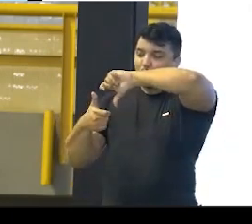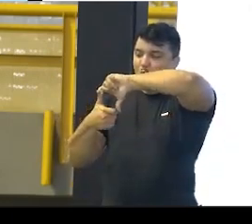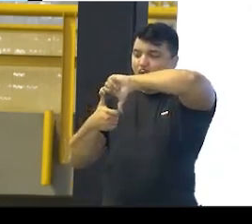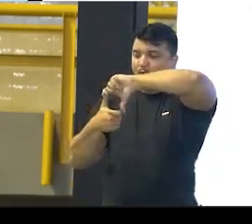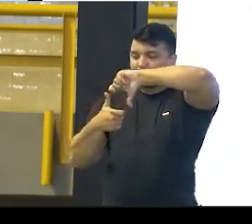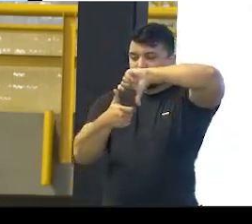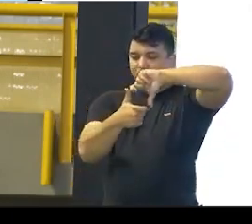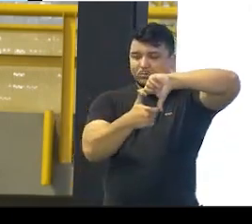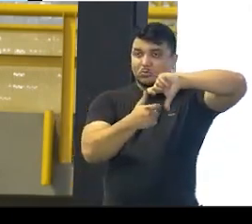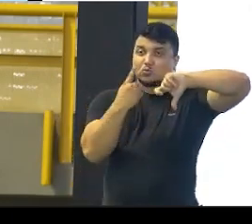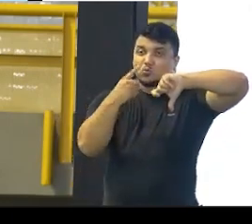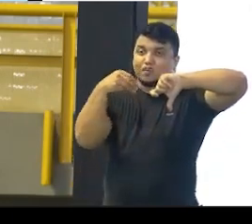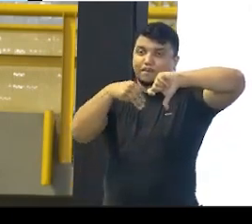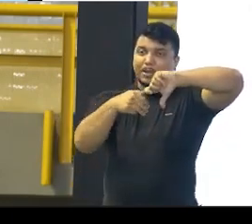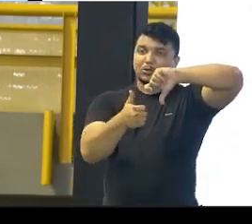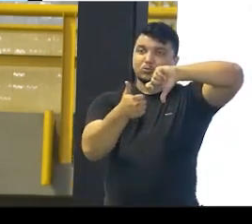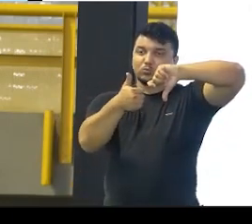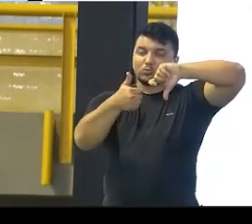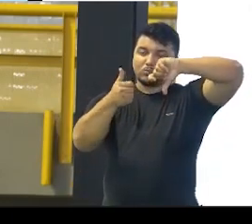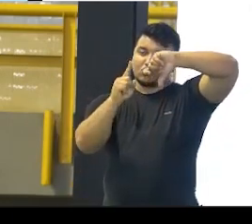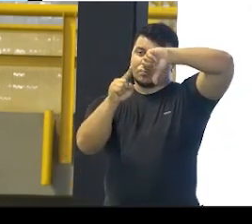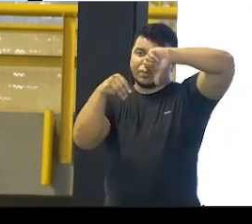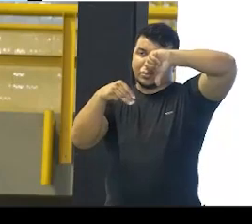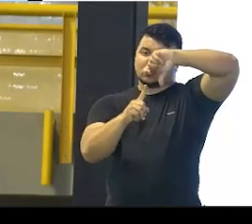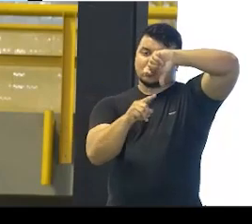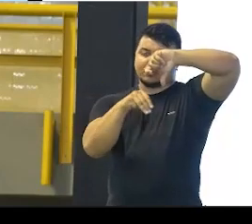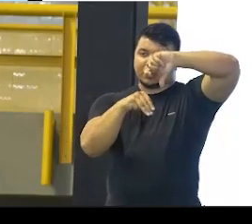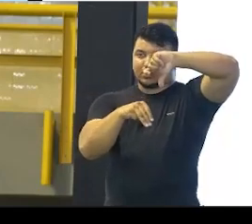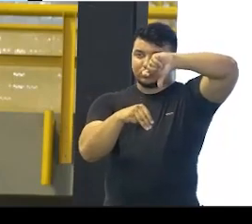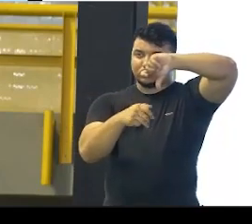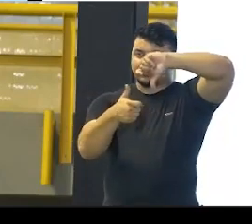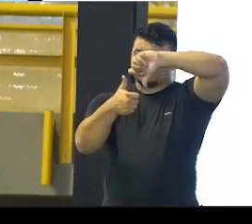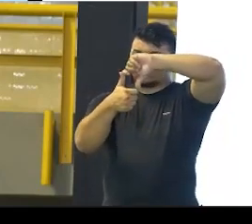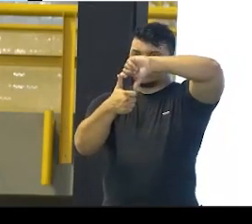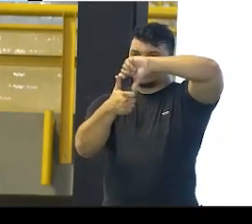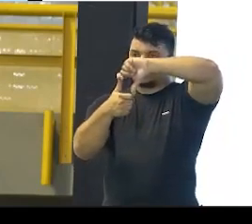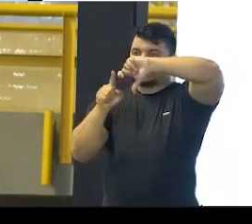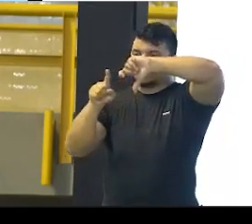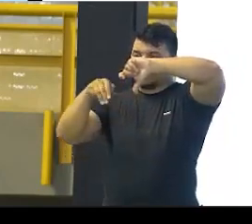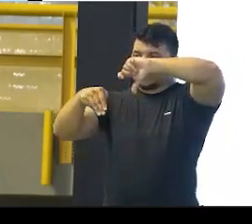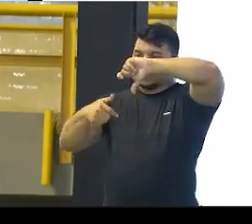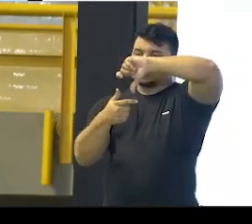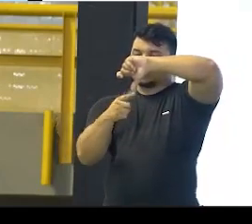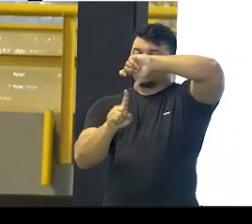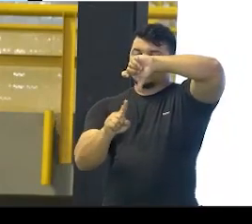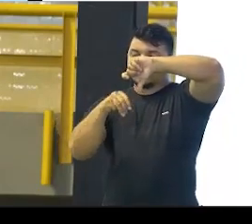tem uma casa de 60 metros quadrados. Quando a pessoa diz,